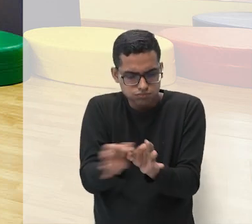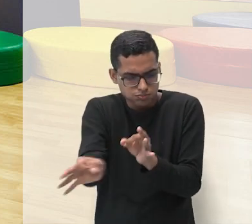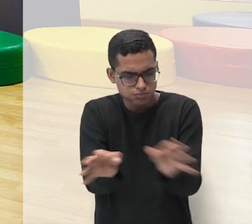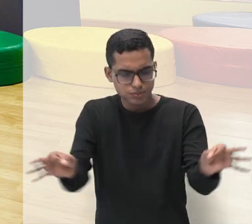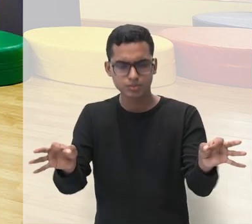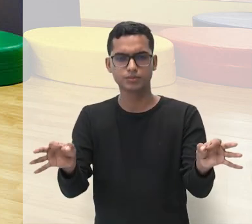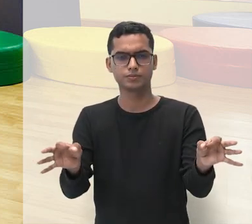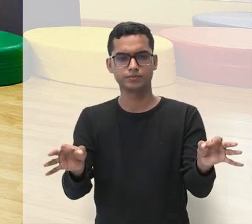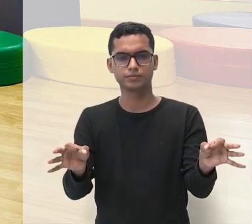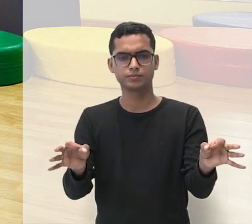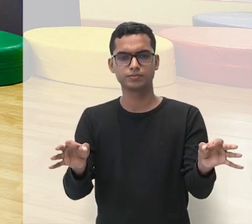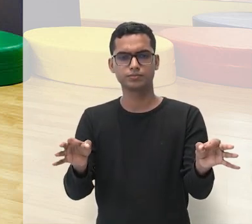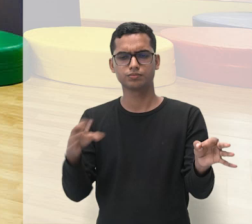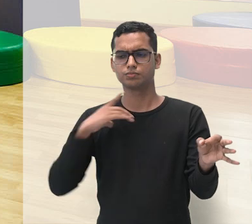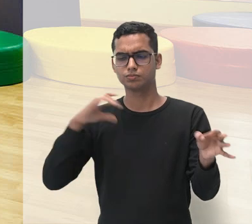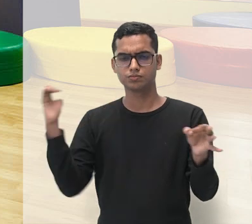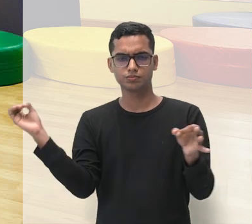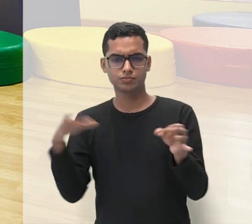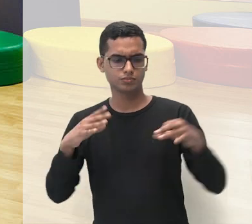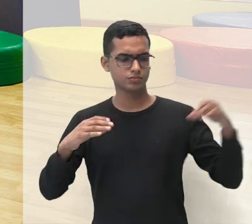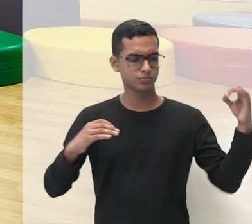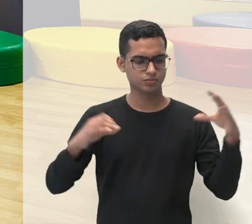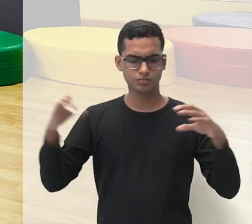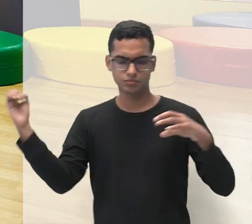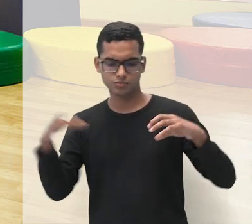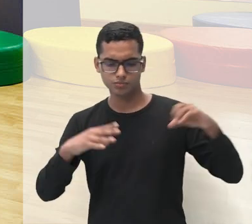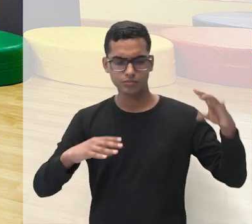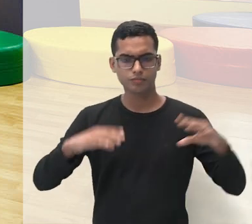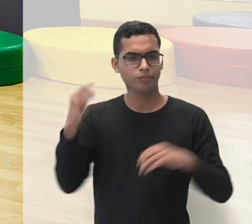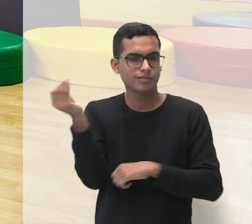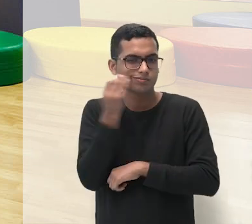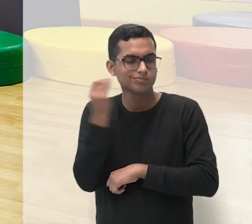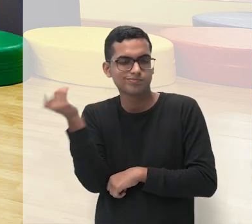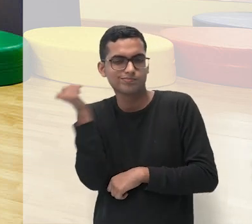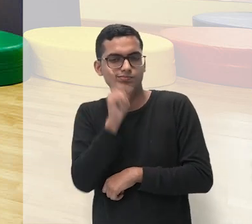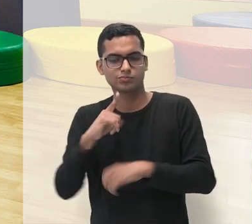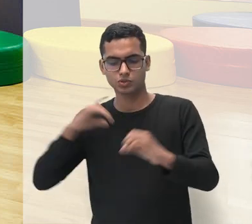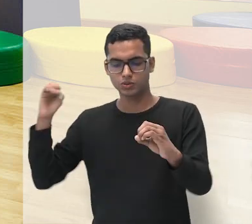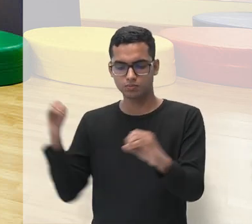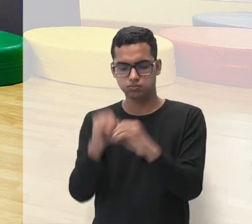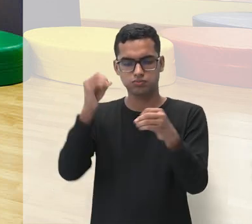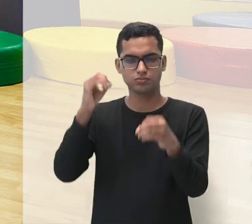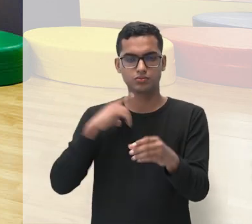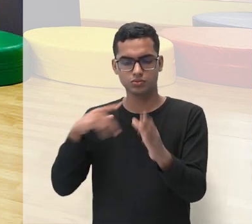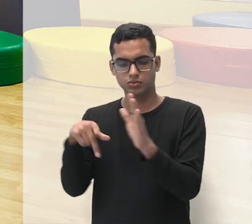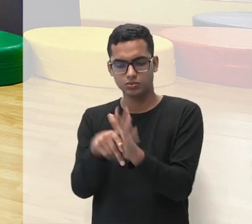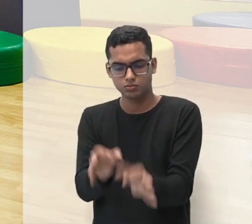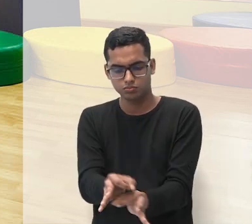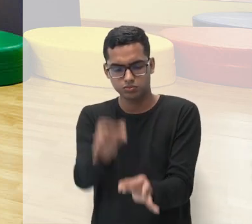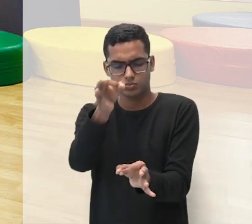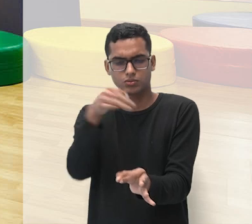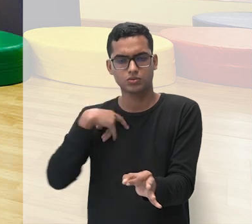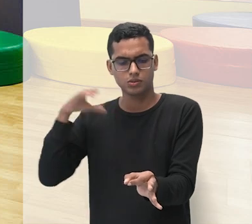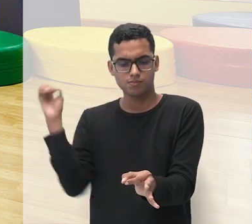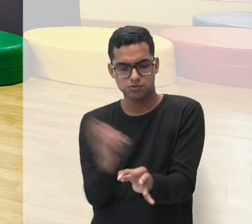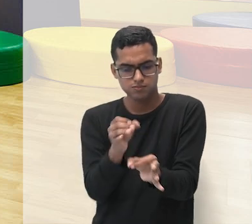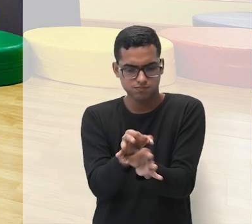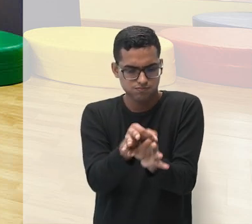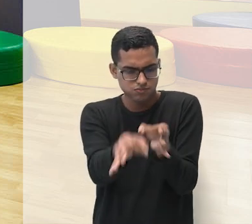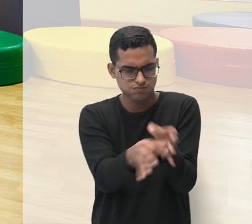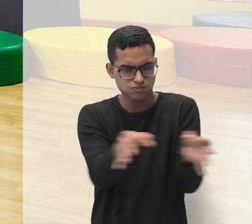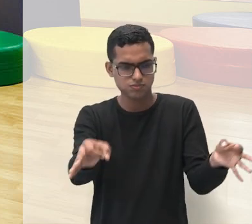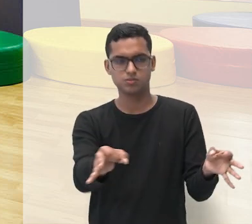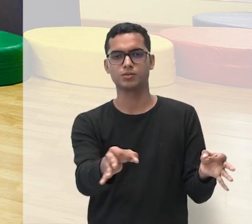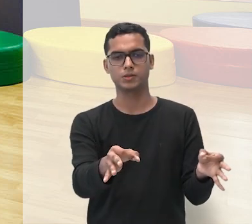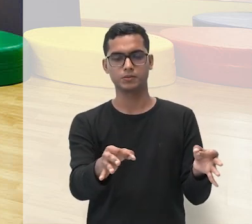eles ficam jogando de um lado para o outro até alguém acertar. Quando eles conseguem acertar, isso quer